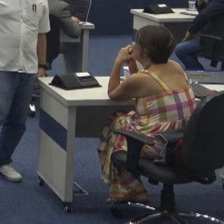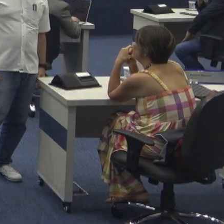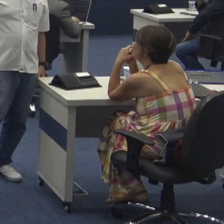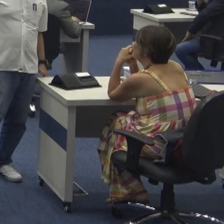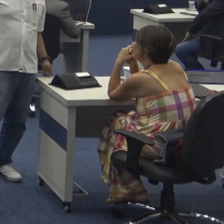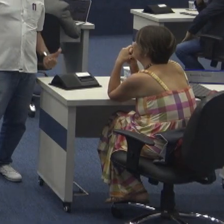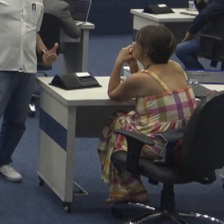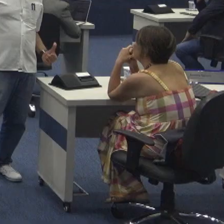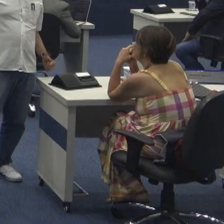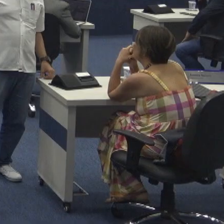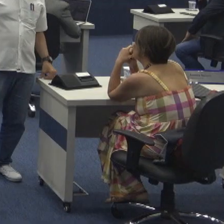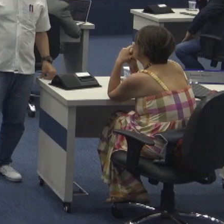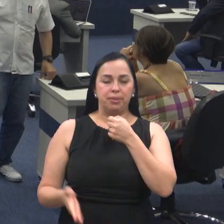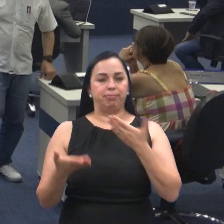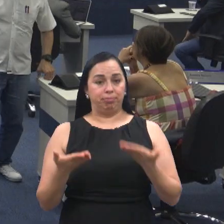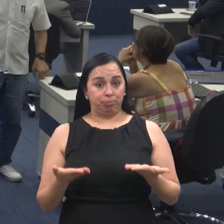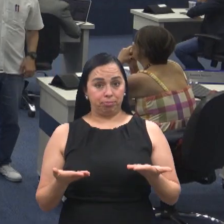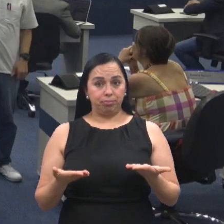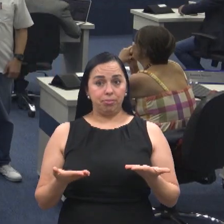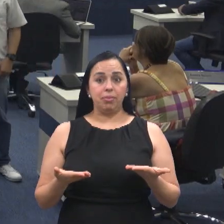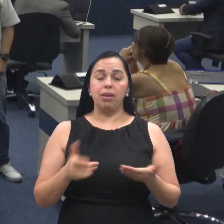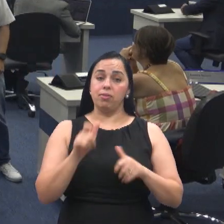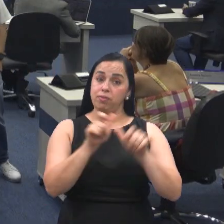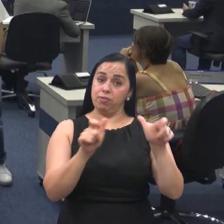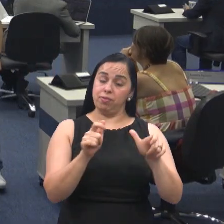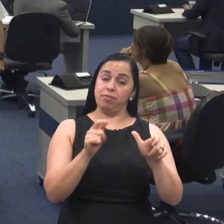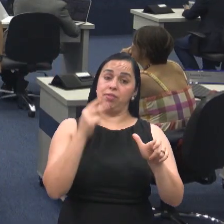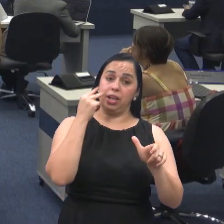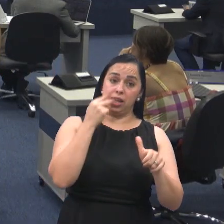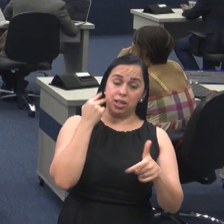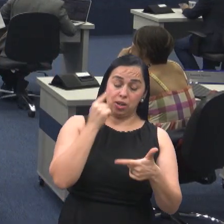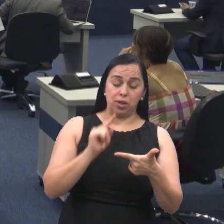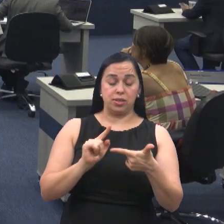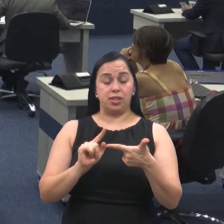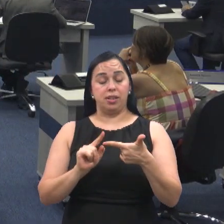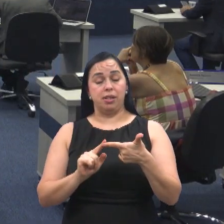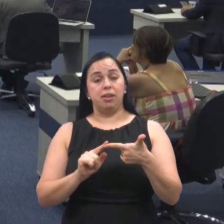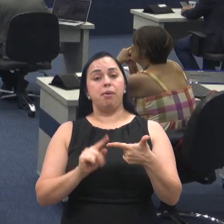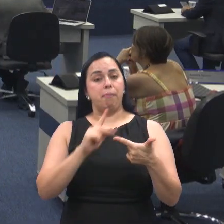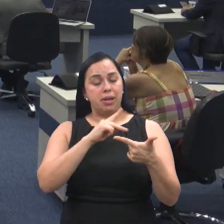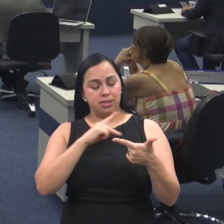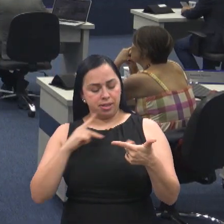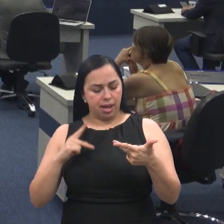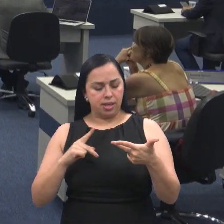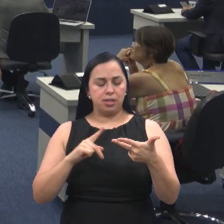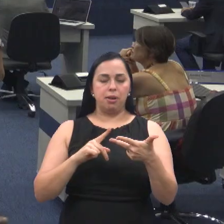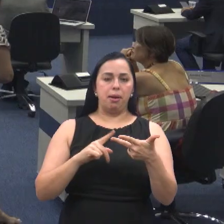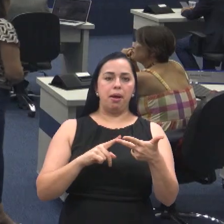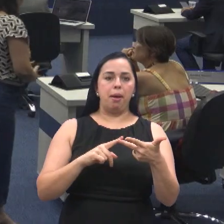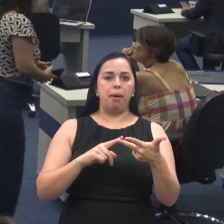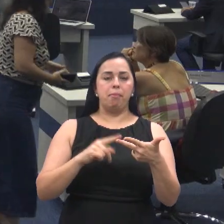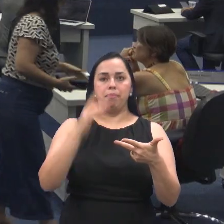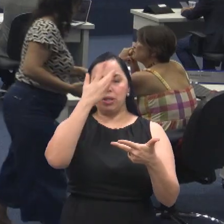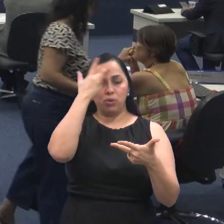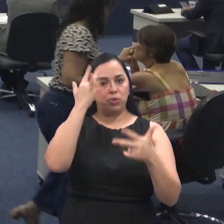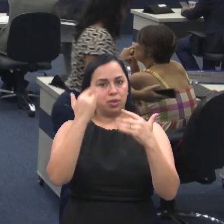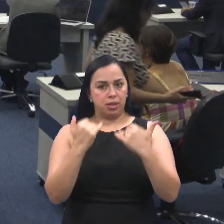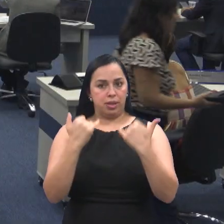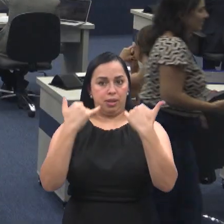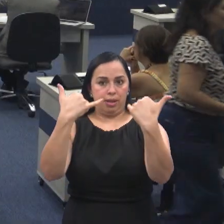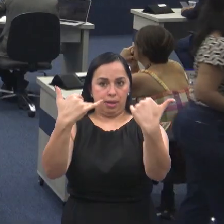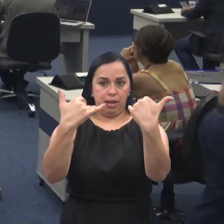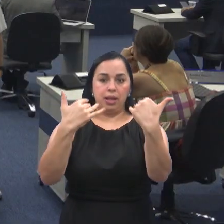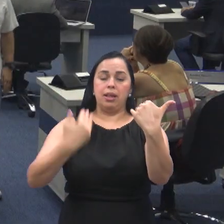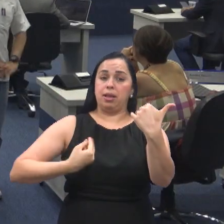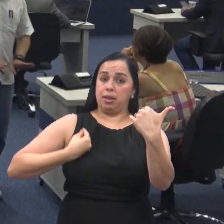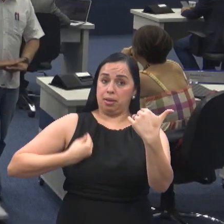Alô, senhores vereadores, senhor presidente, público que nos acompanha na galeria, aqui presente também no